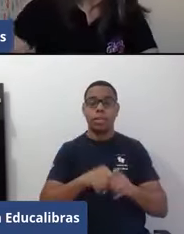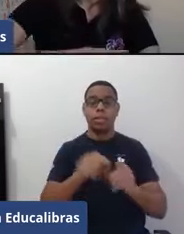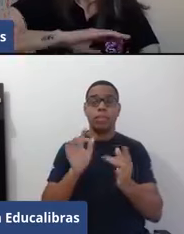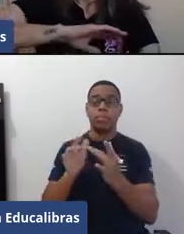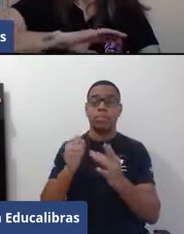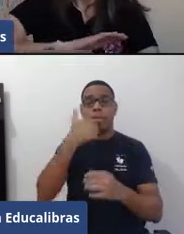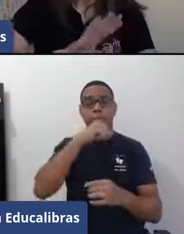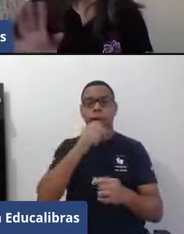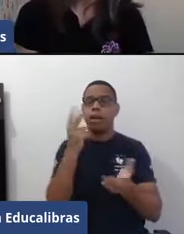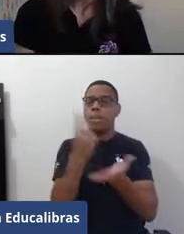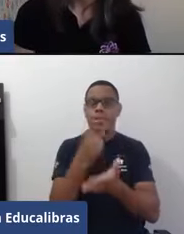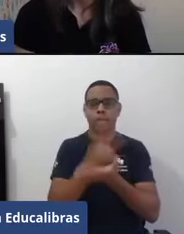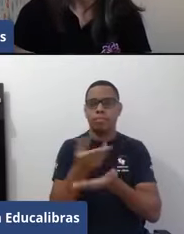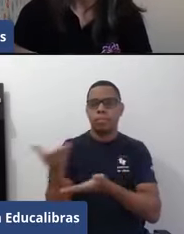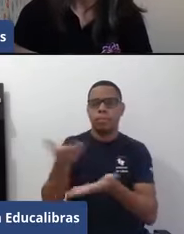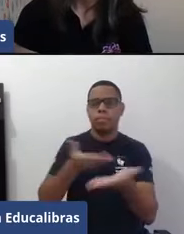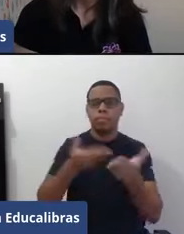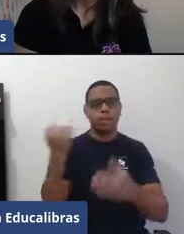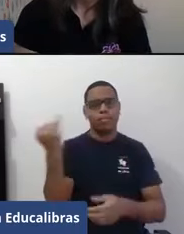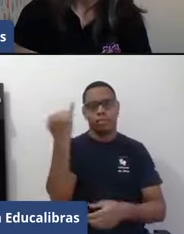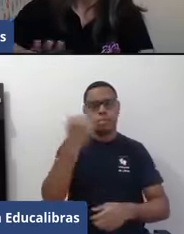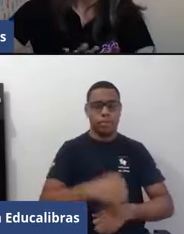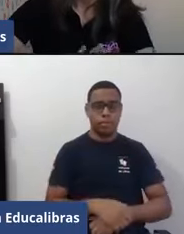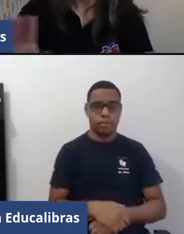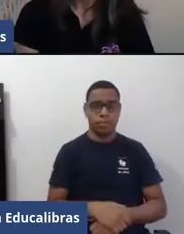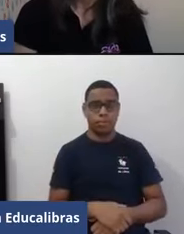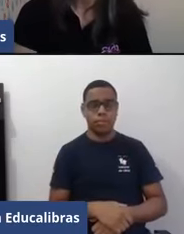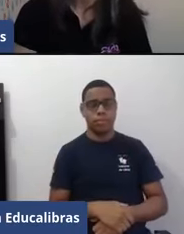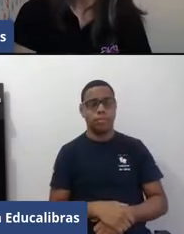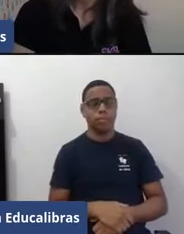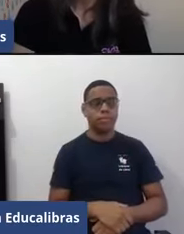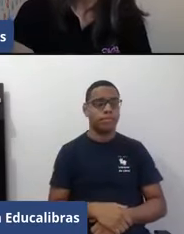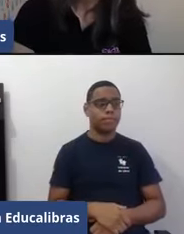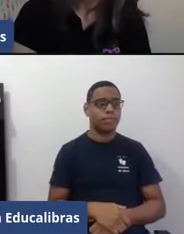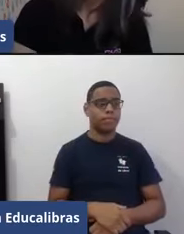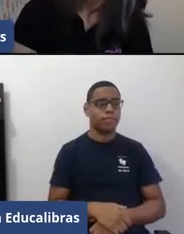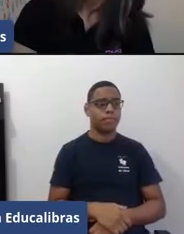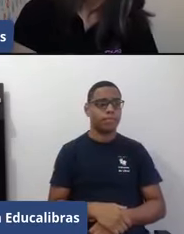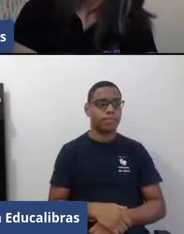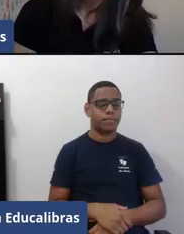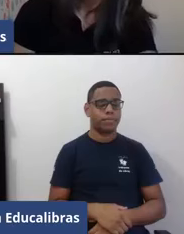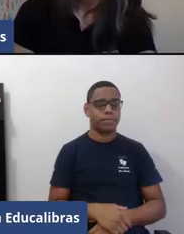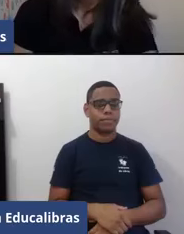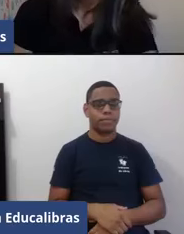é primordial. Eu sou primordial.